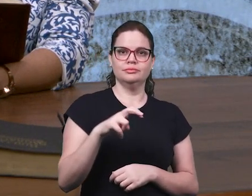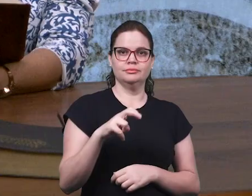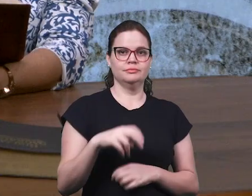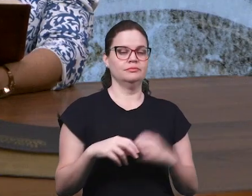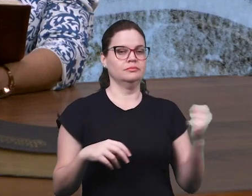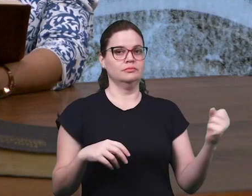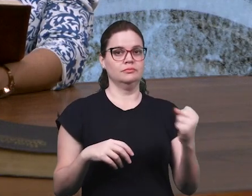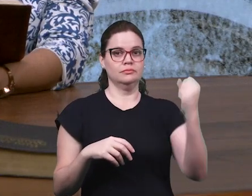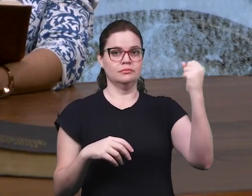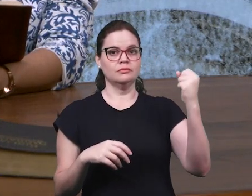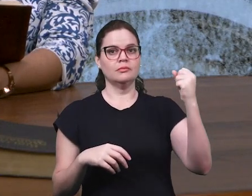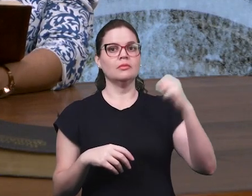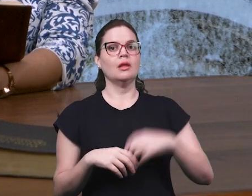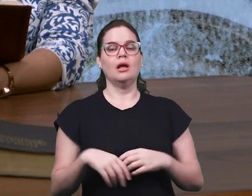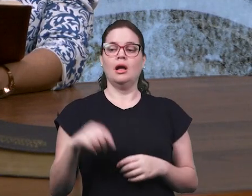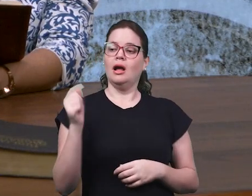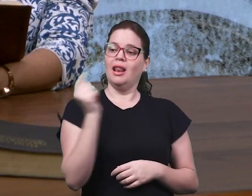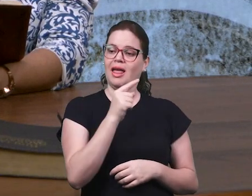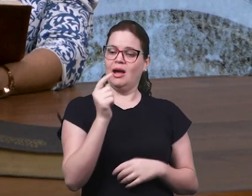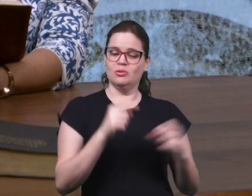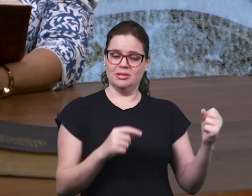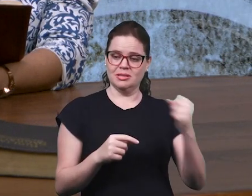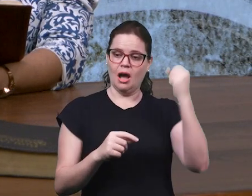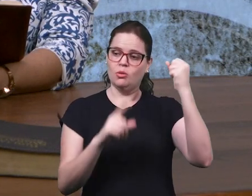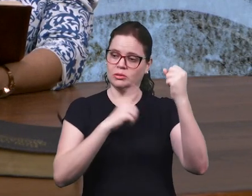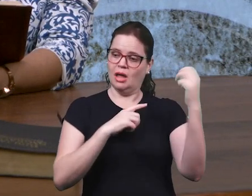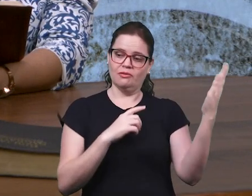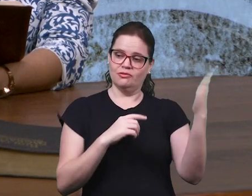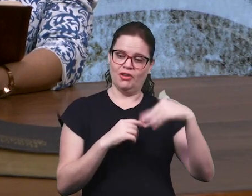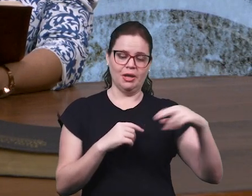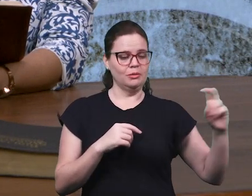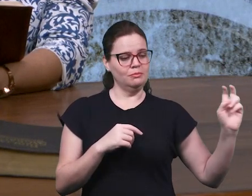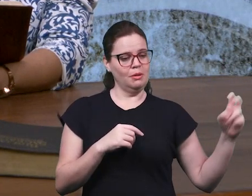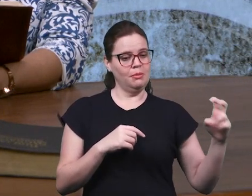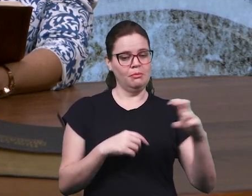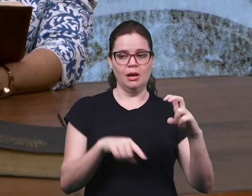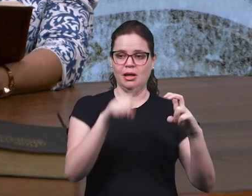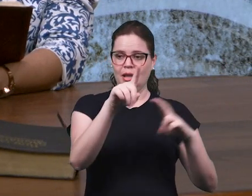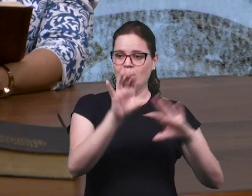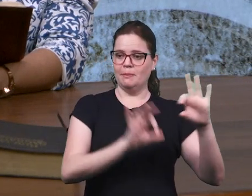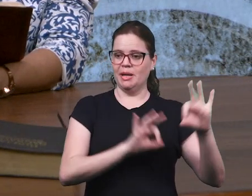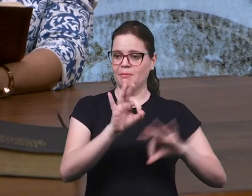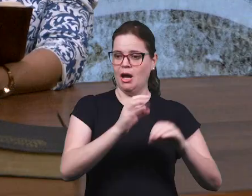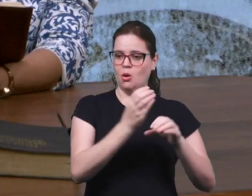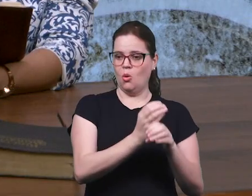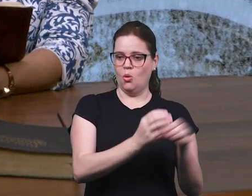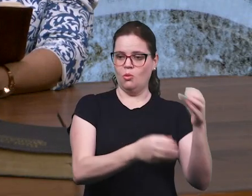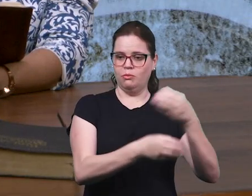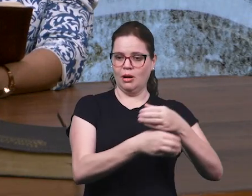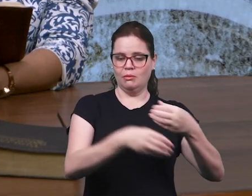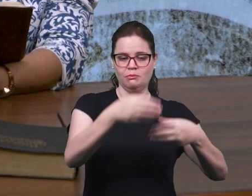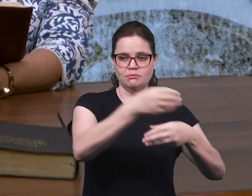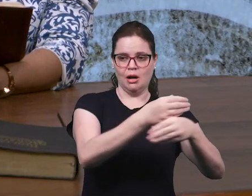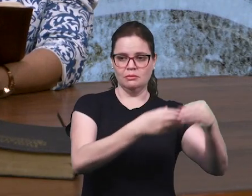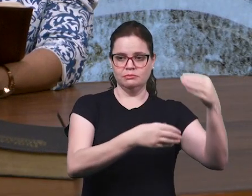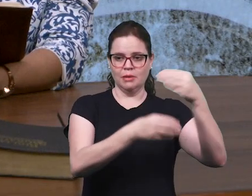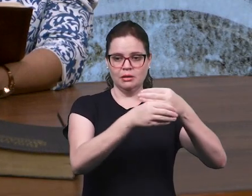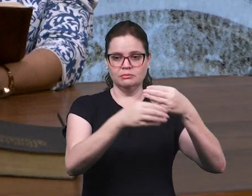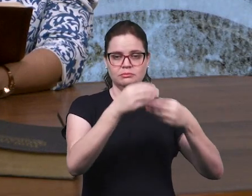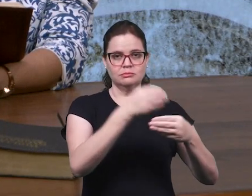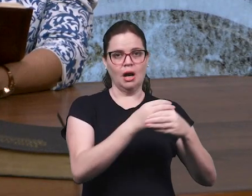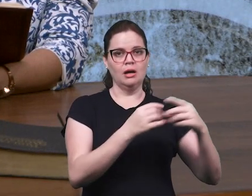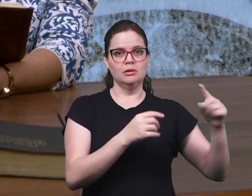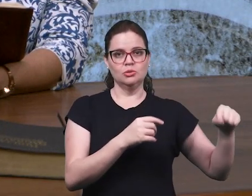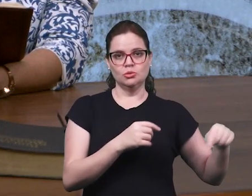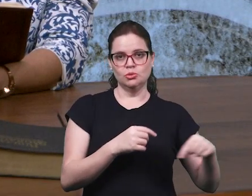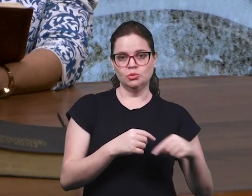Saul ao Carmelo, e eis que levantou para si uma coluna. Então fez volta e passou